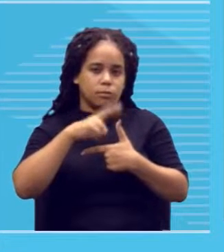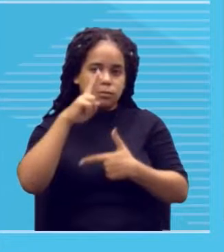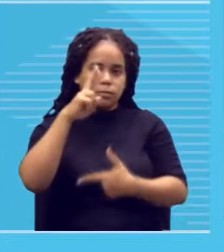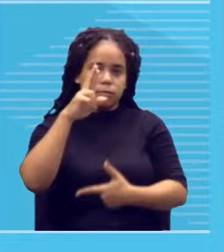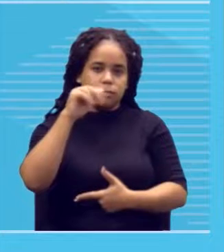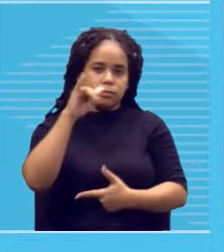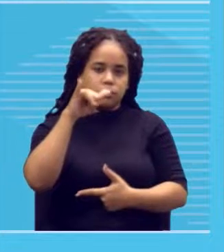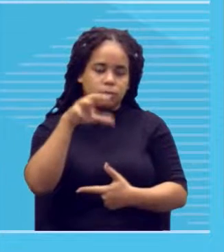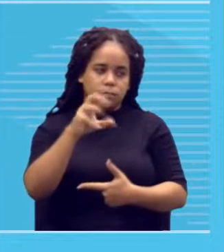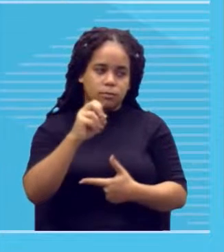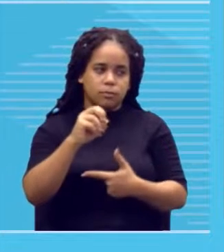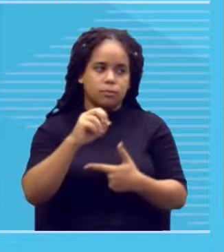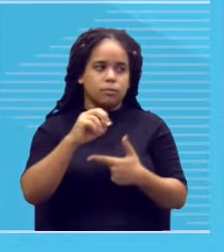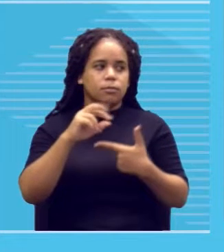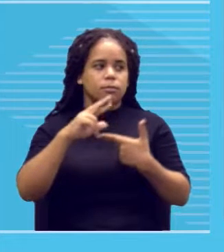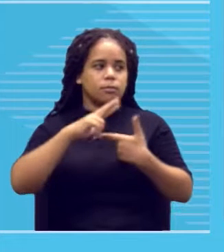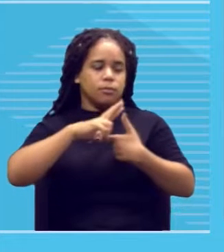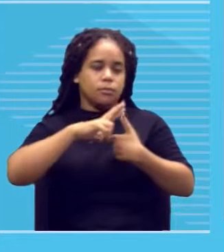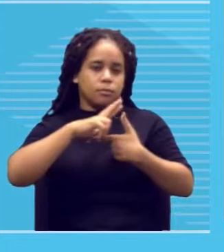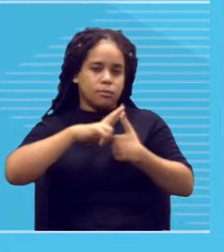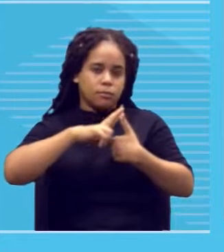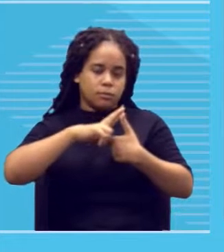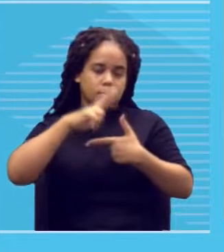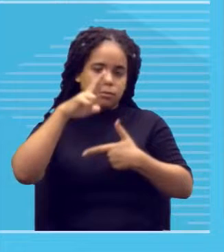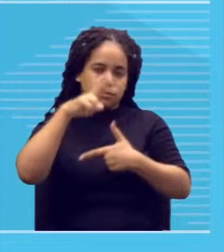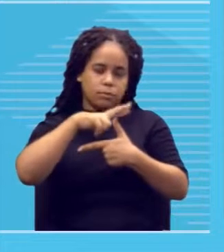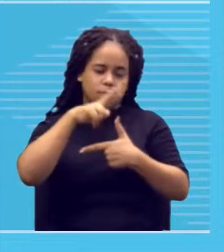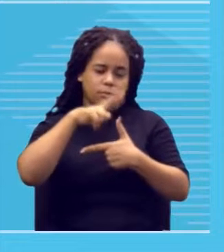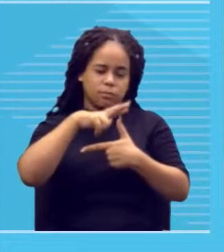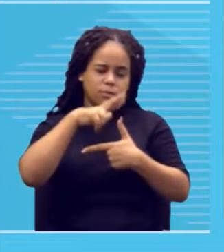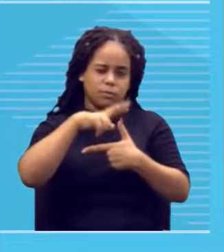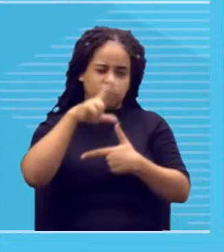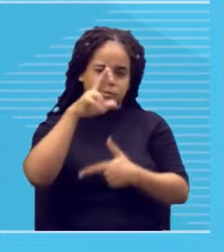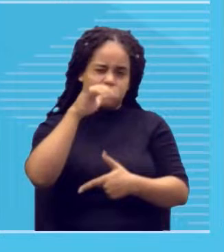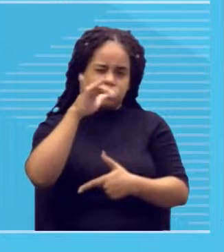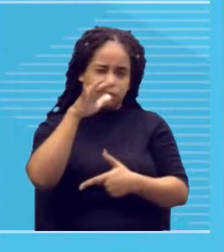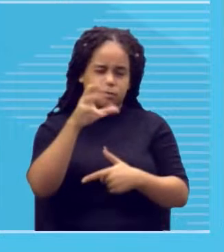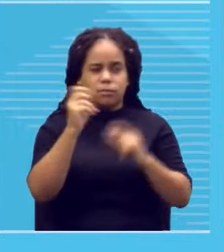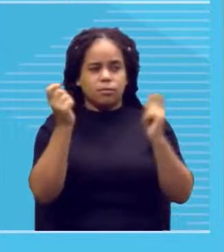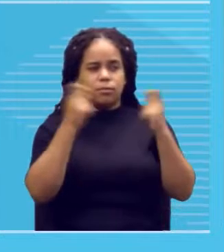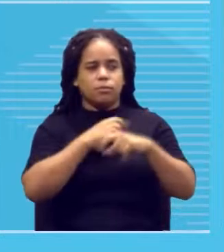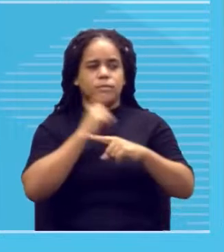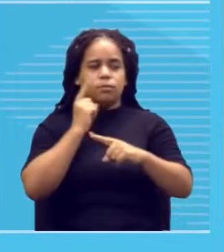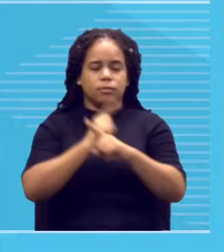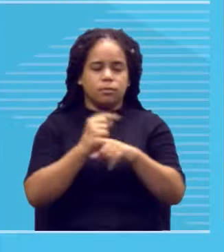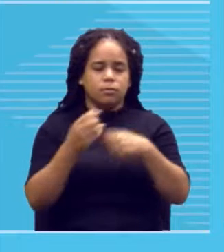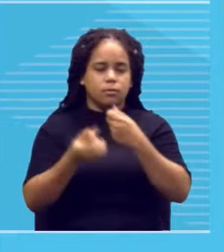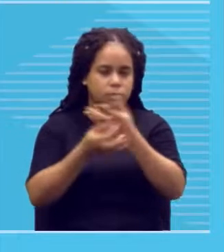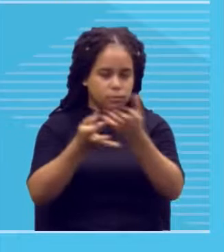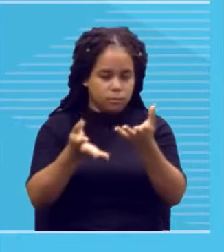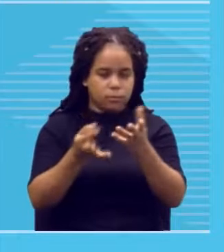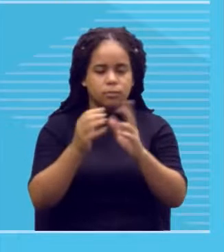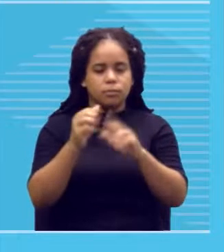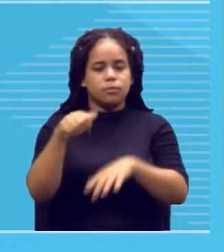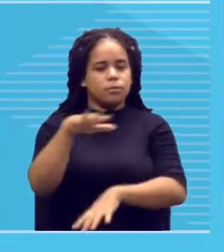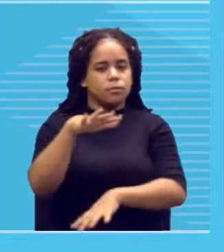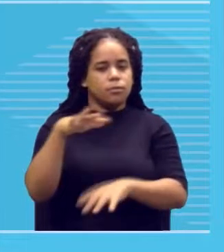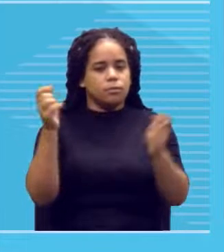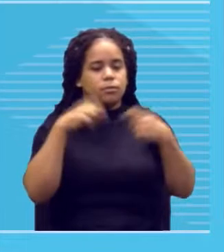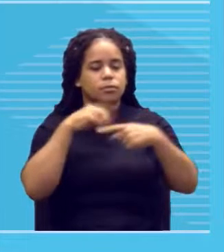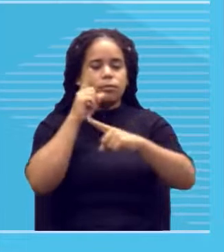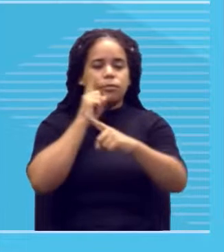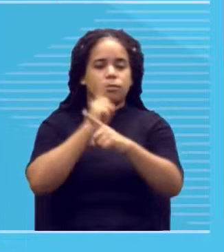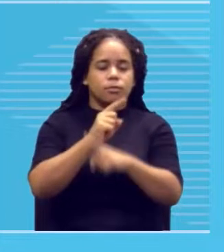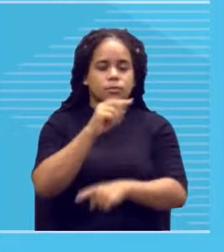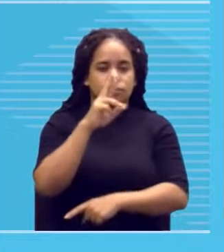Eu não estou lidando raio para calcular a área eu estou lhe dando a área para calcular o raio